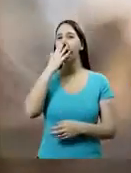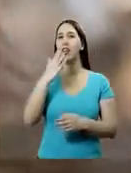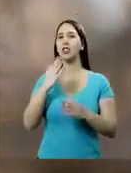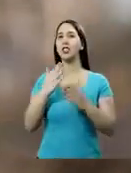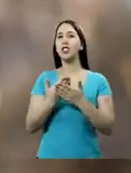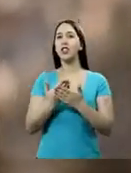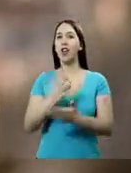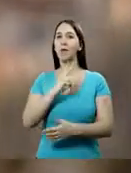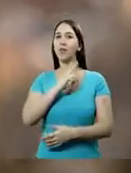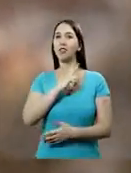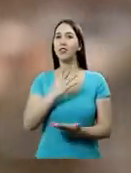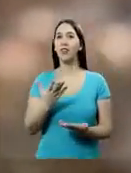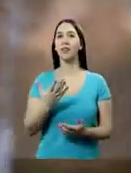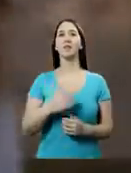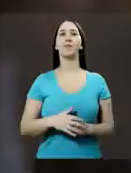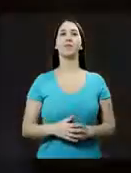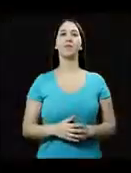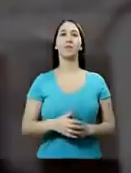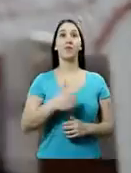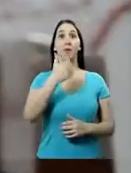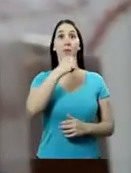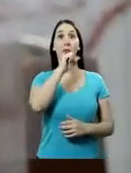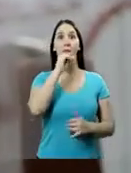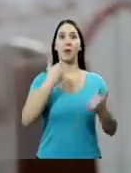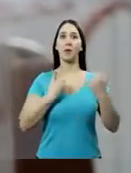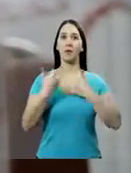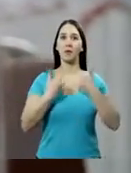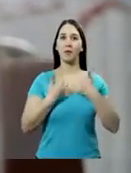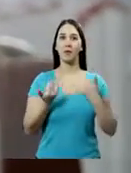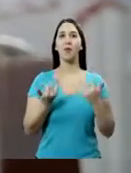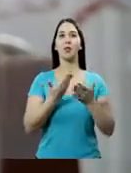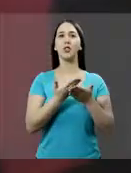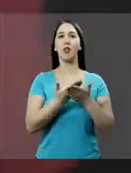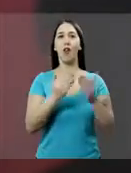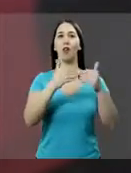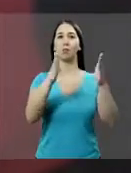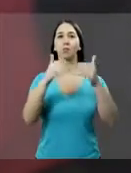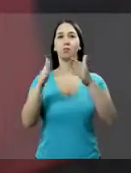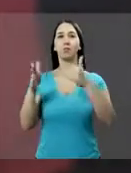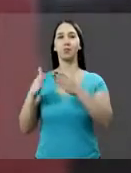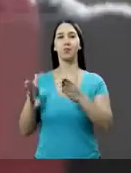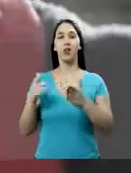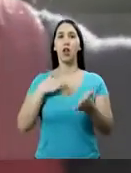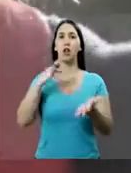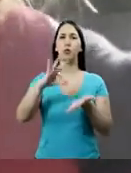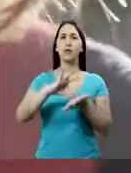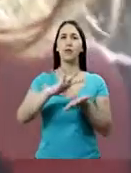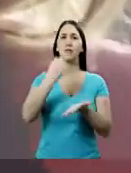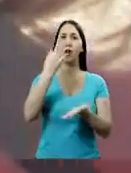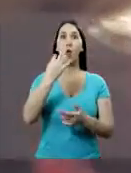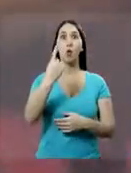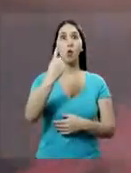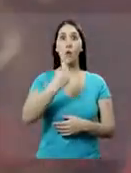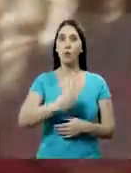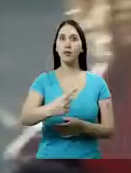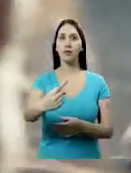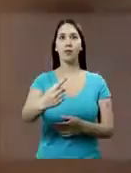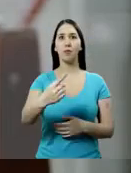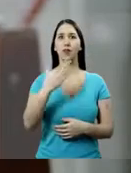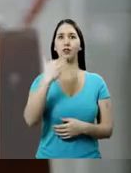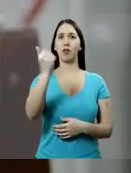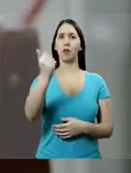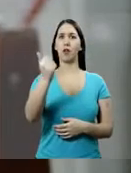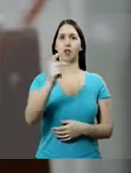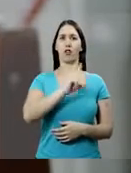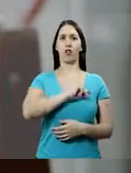escola particular. Minha mãe comentou dessas escolinhas que estavam abrindo. Aí fiz a inscrição, uma semana chamaram.